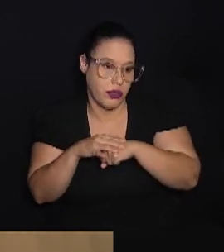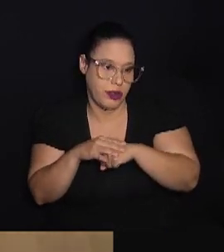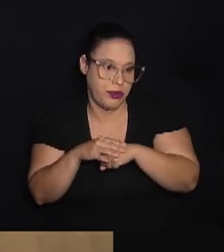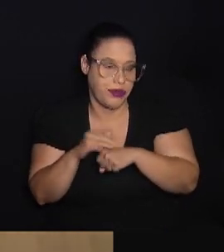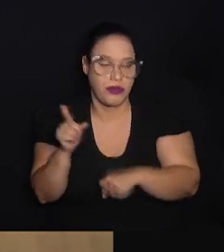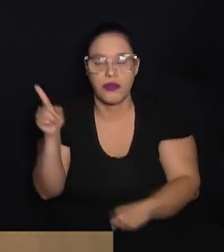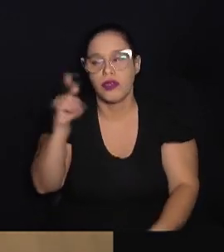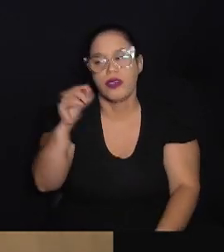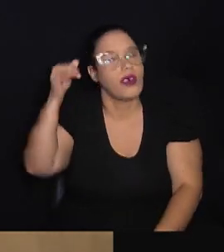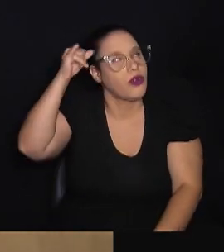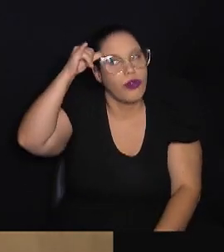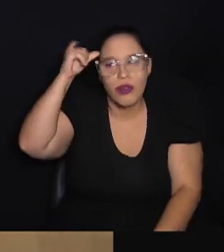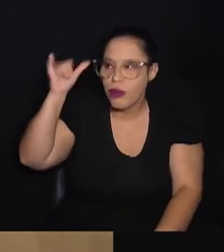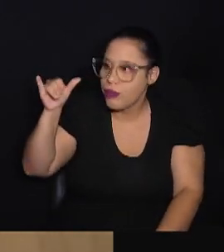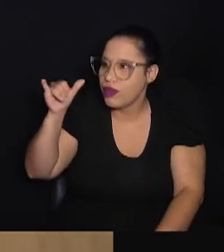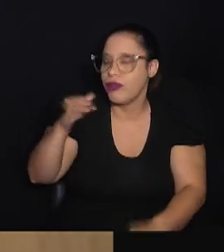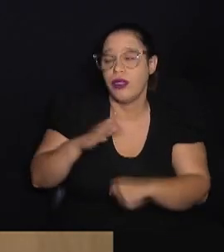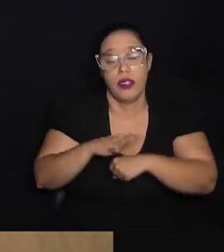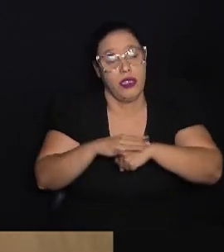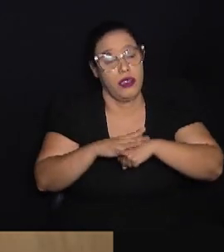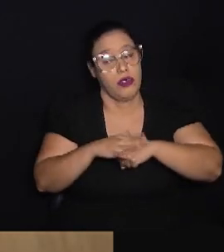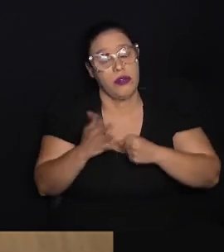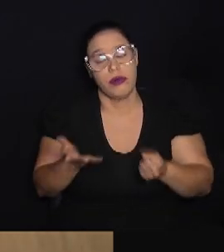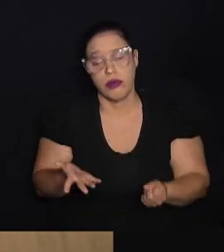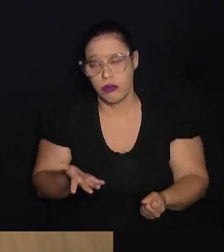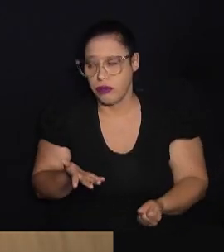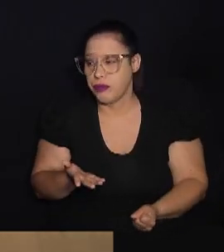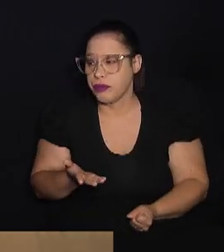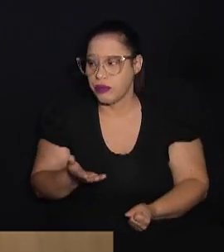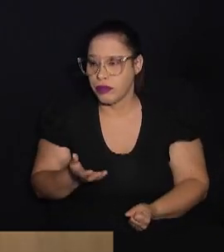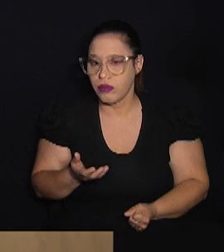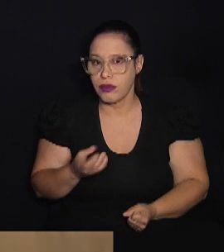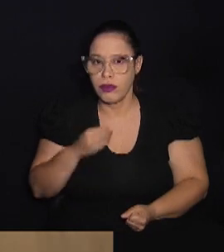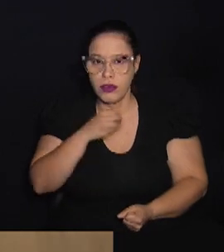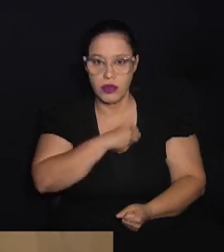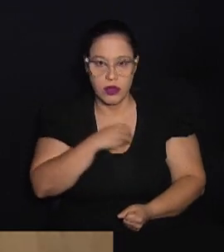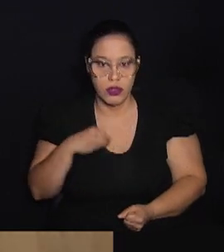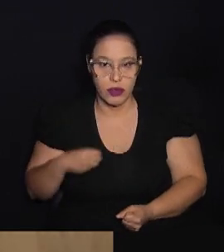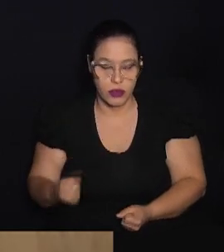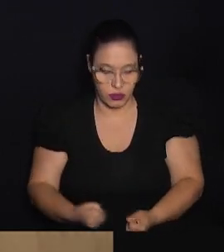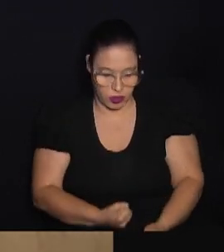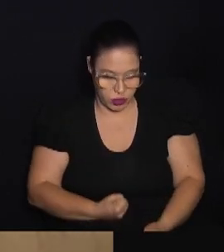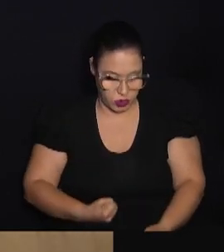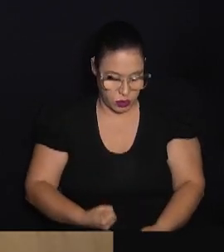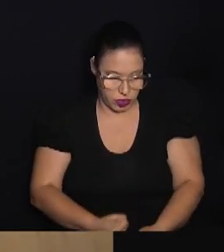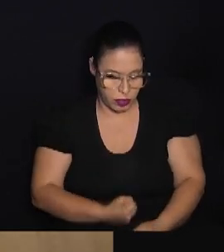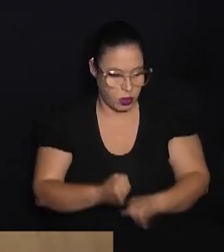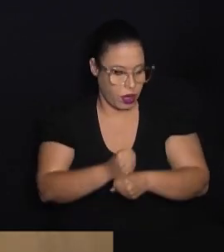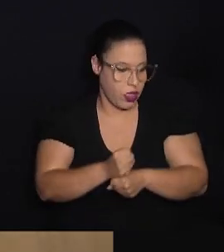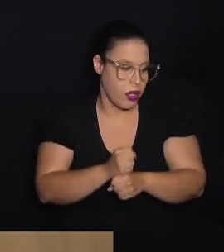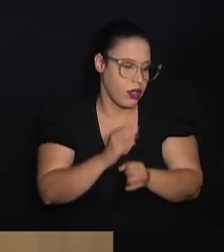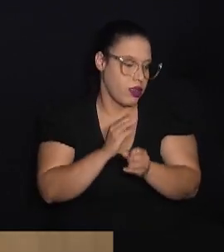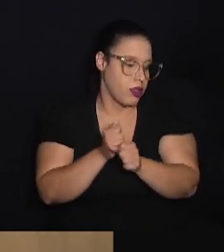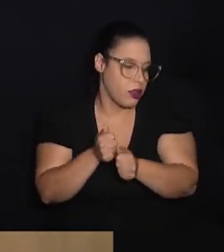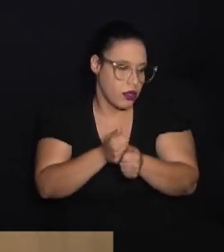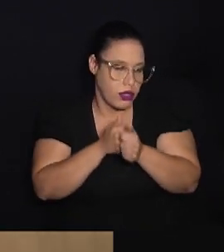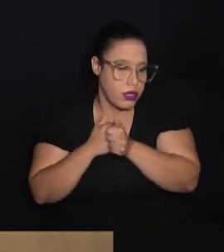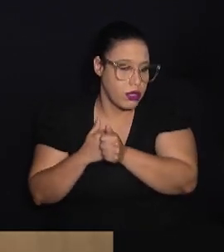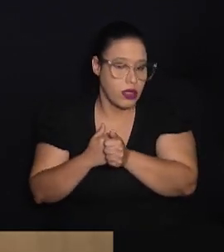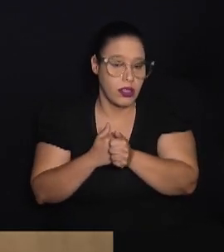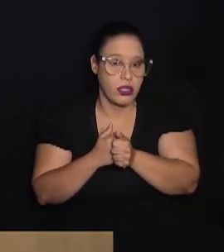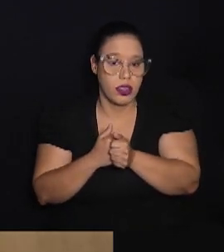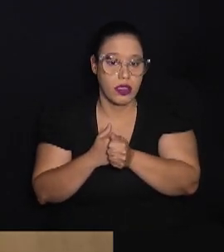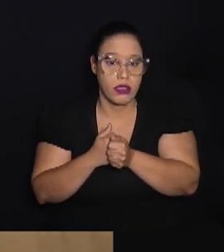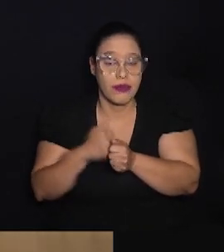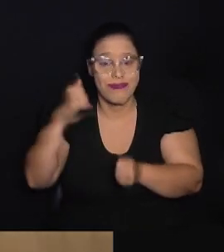vai prevenir a doença. Então, muitas vezes você faz, mas eu vou fazer meu ultrassom anual, eu vou acompanhar. Isso não vai impedir